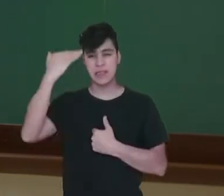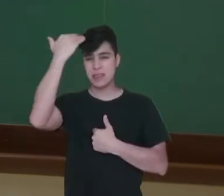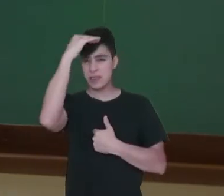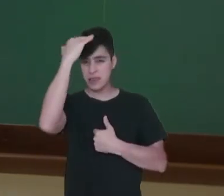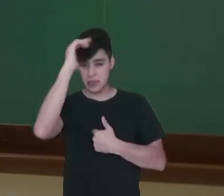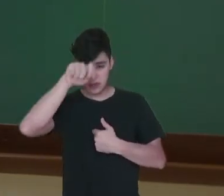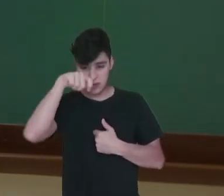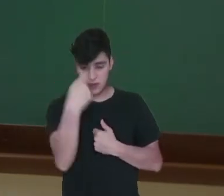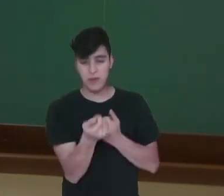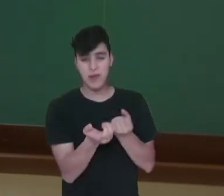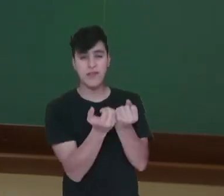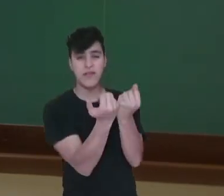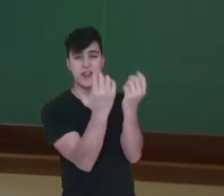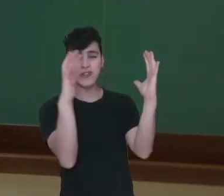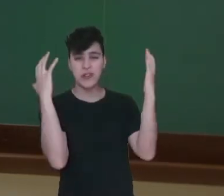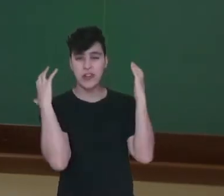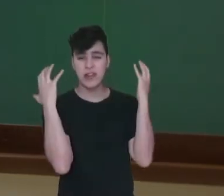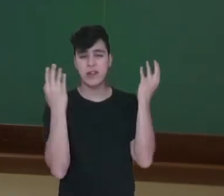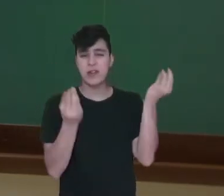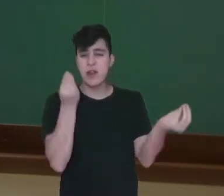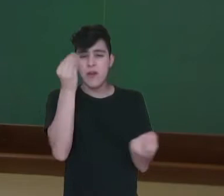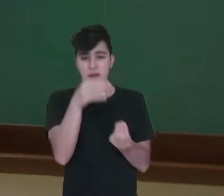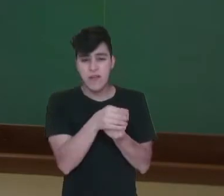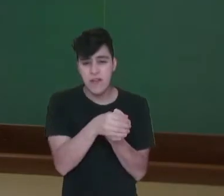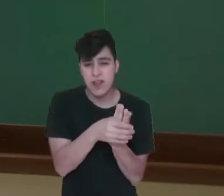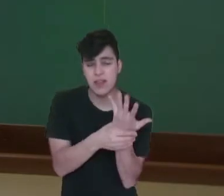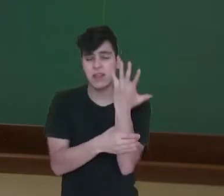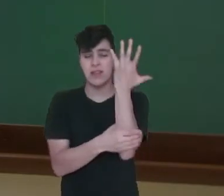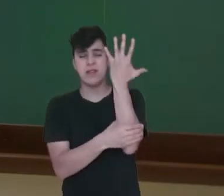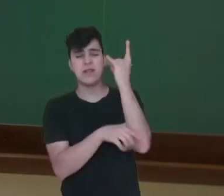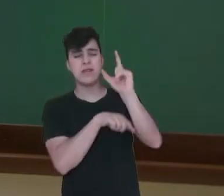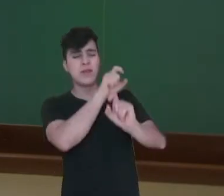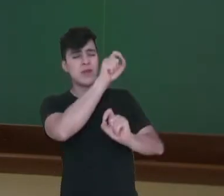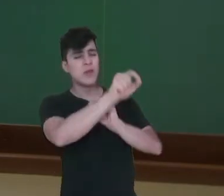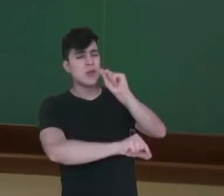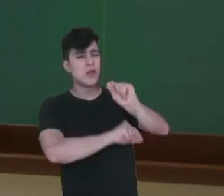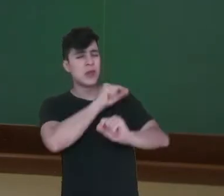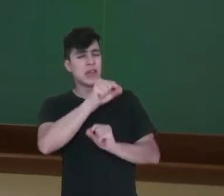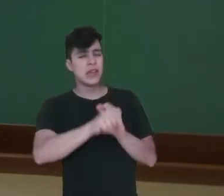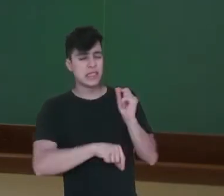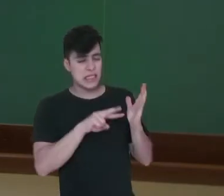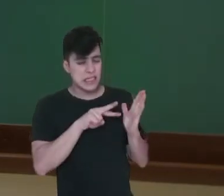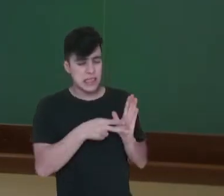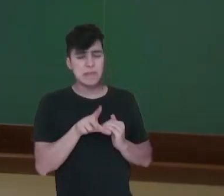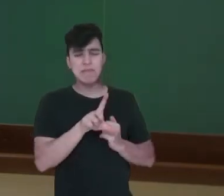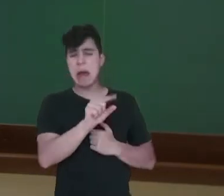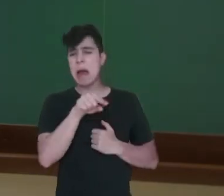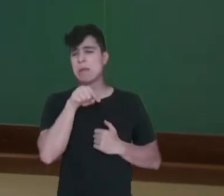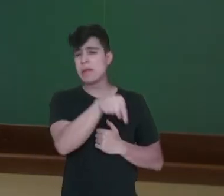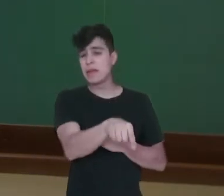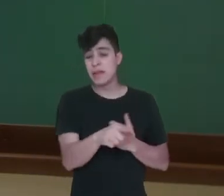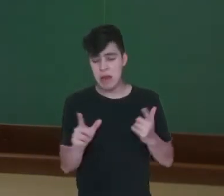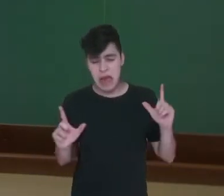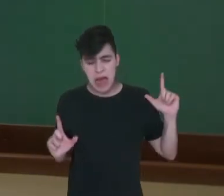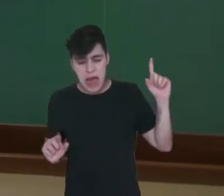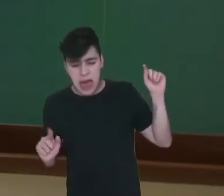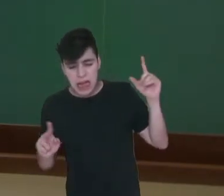de vegetação, formações vegetais, o que é esse termo? O que significa